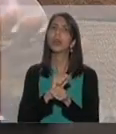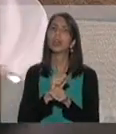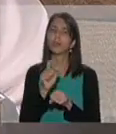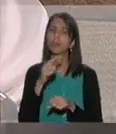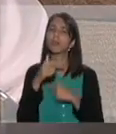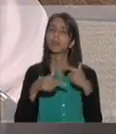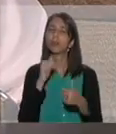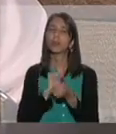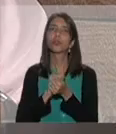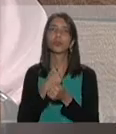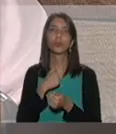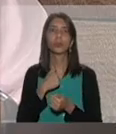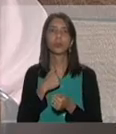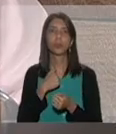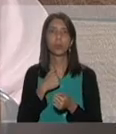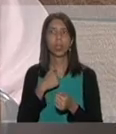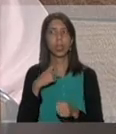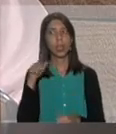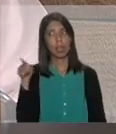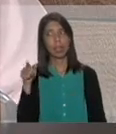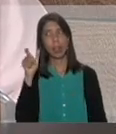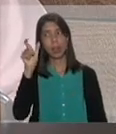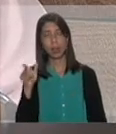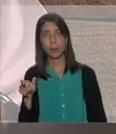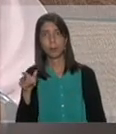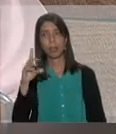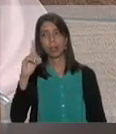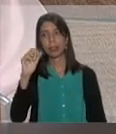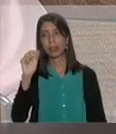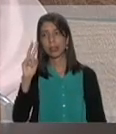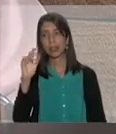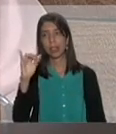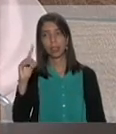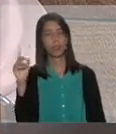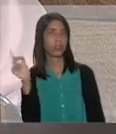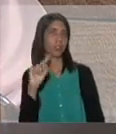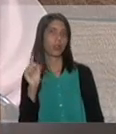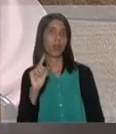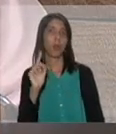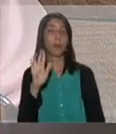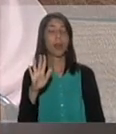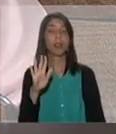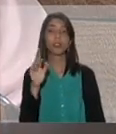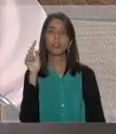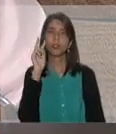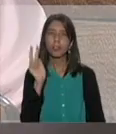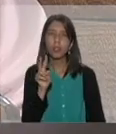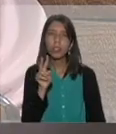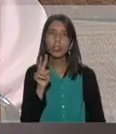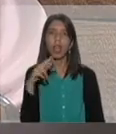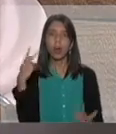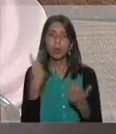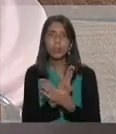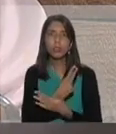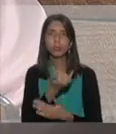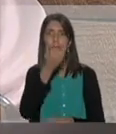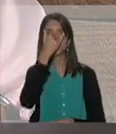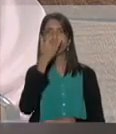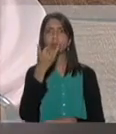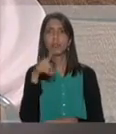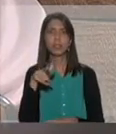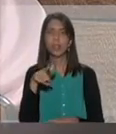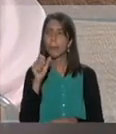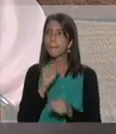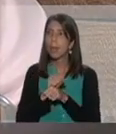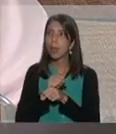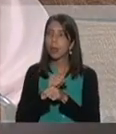precisa mais, você vai trabalhar comigo. Não como David Copperfield, porque você não é o tipo que eu preciso, mas pelo fato de ter ocorrido